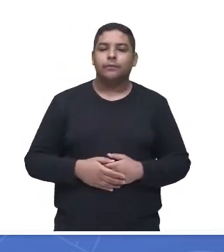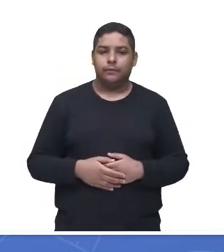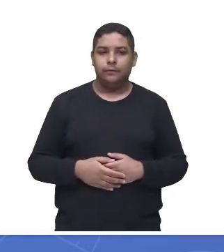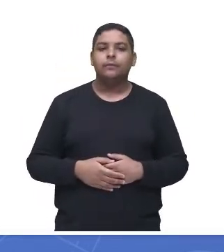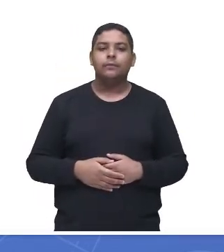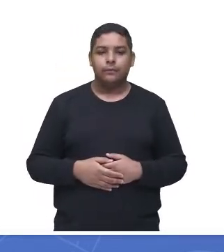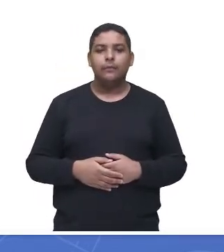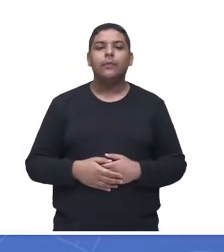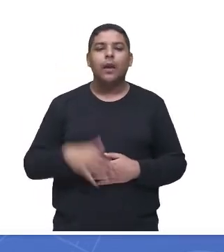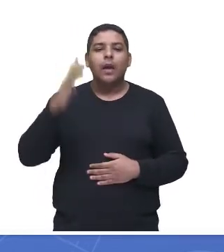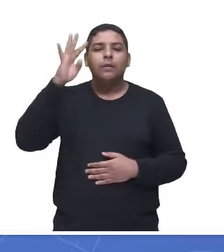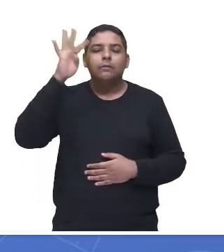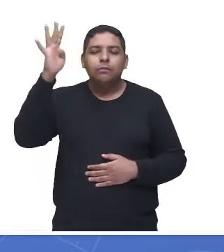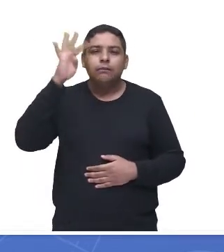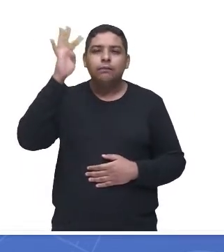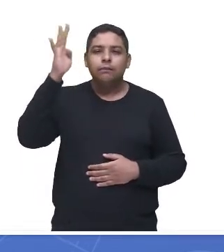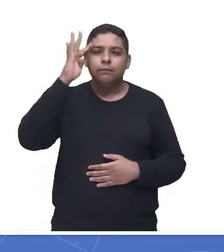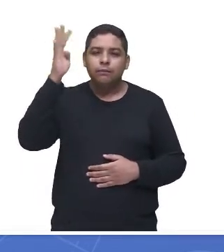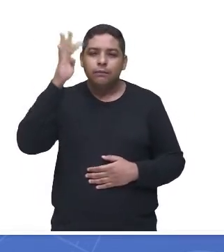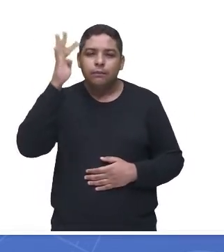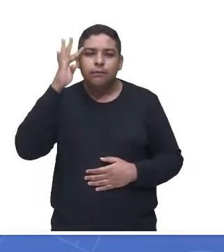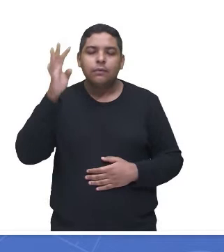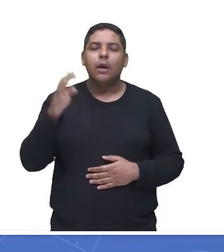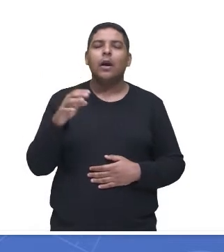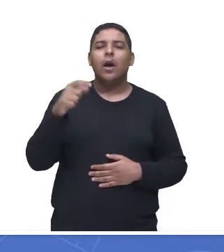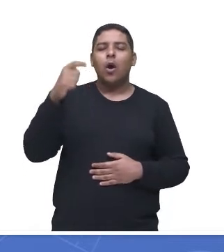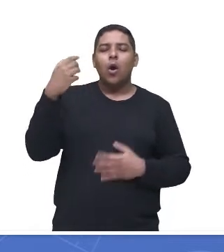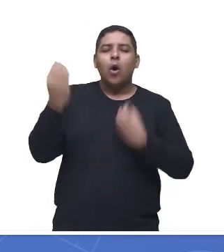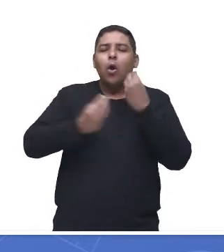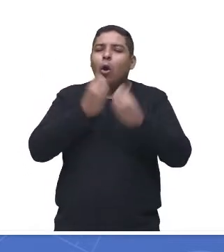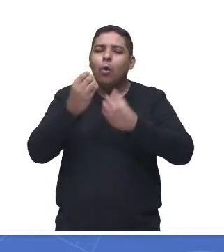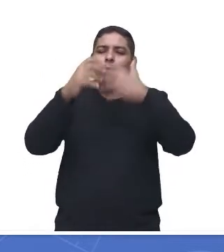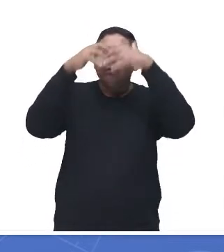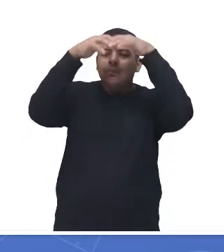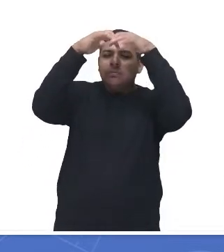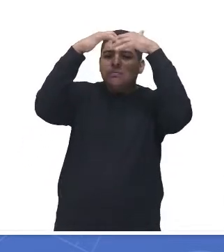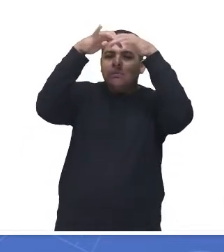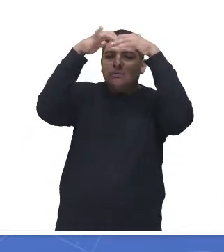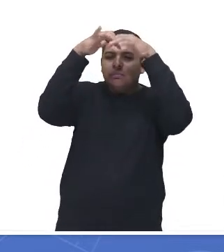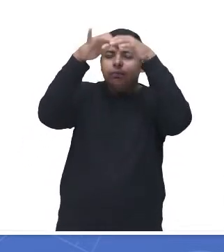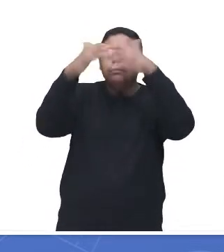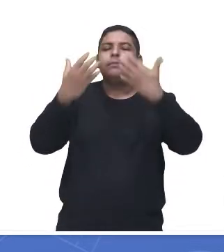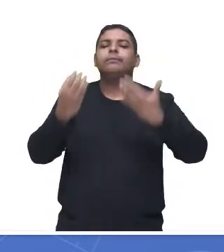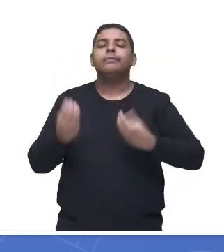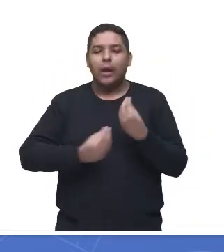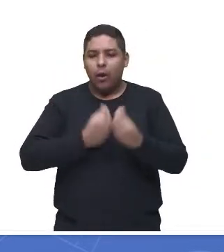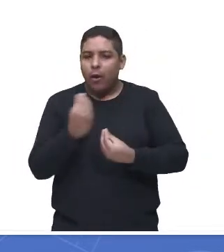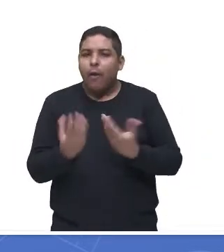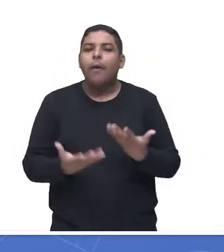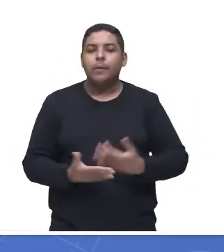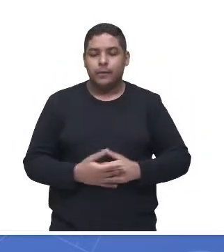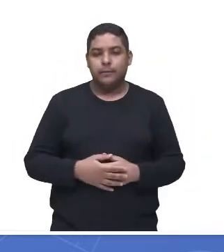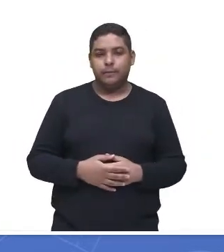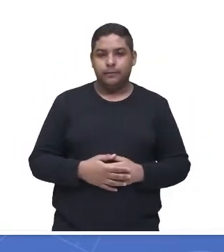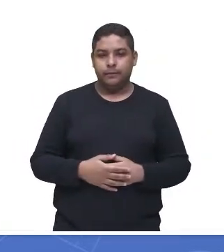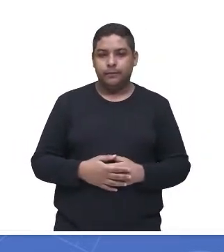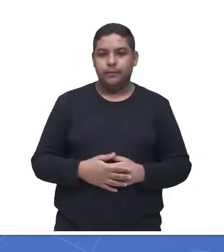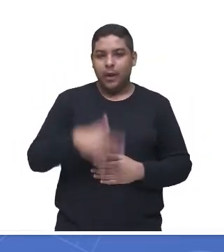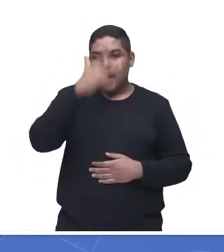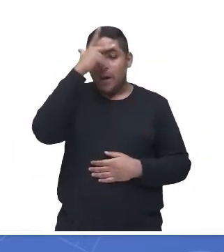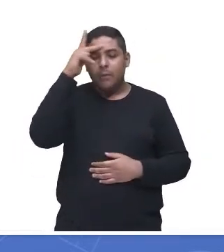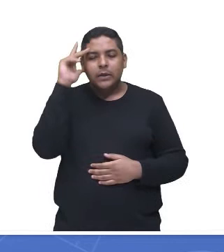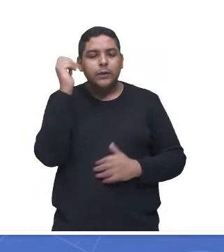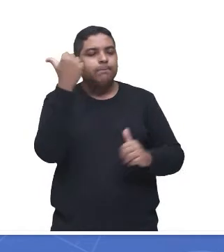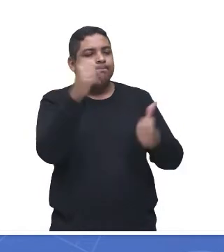de reflexão, de estrutura do pensamento. Nós falamos de pessoas que estão ali